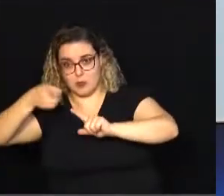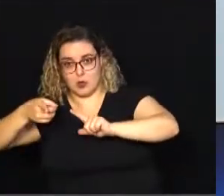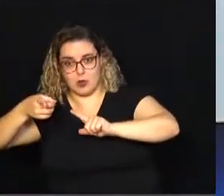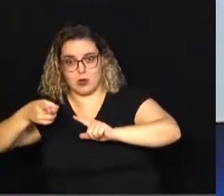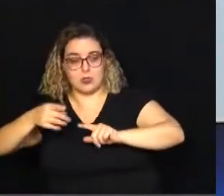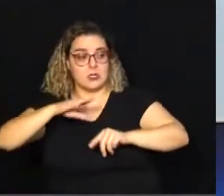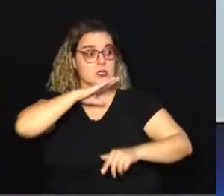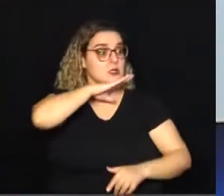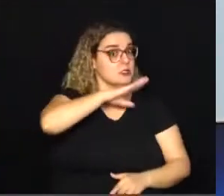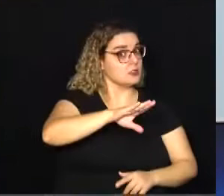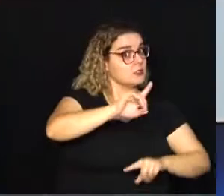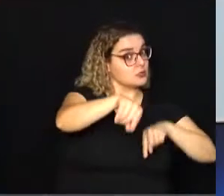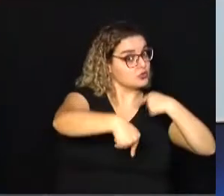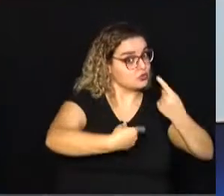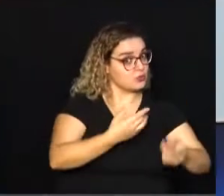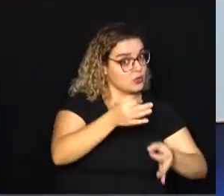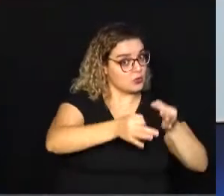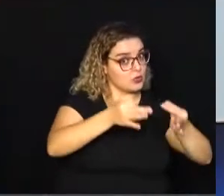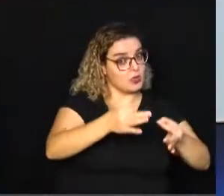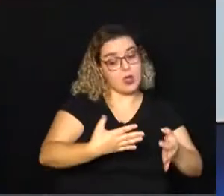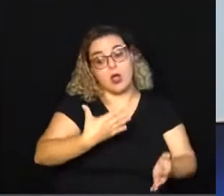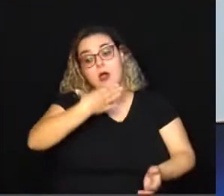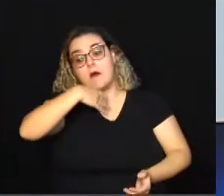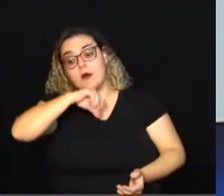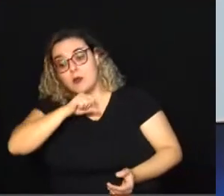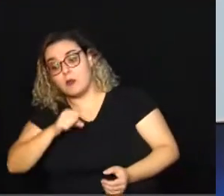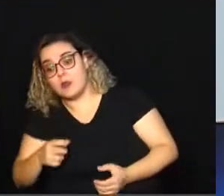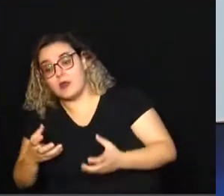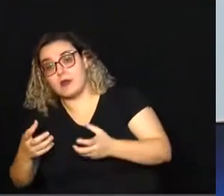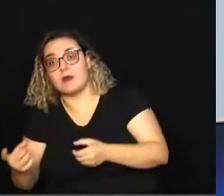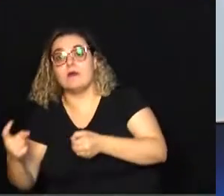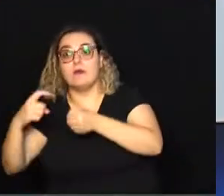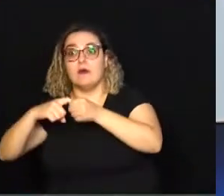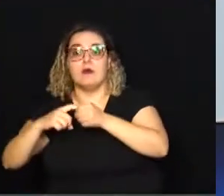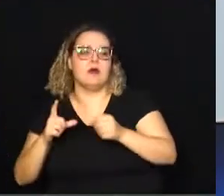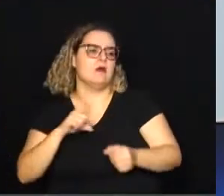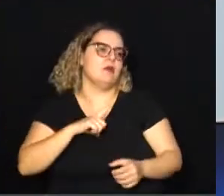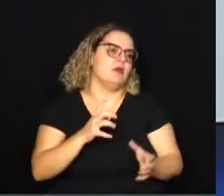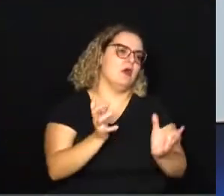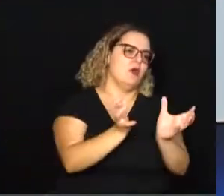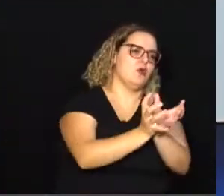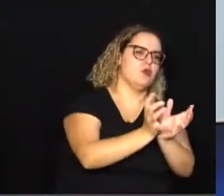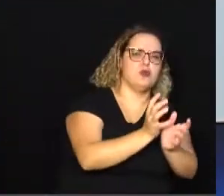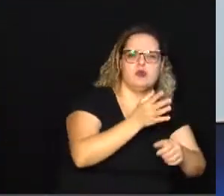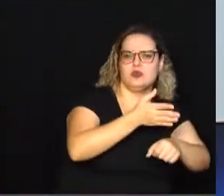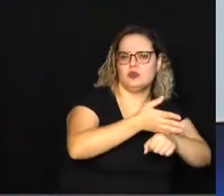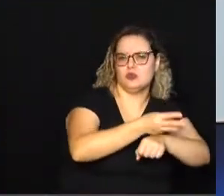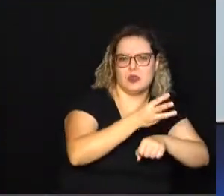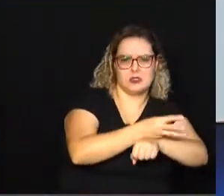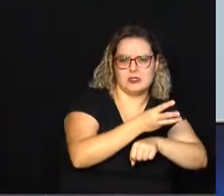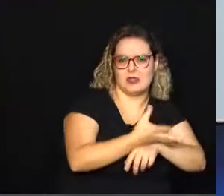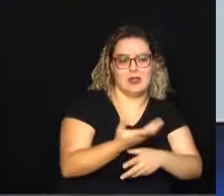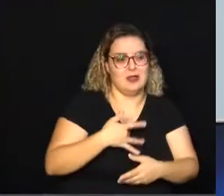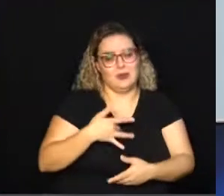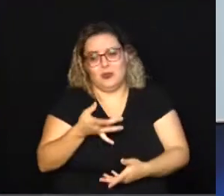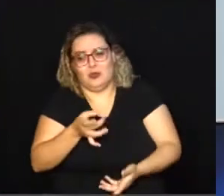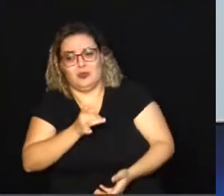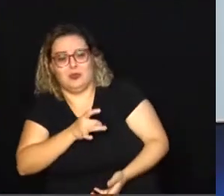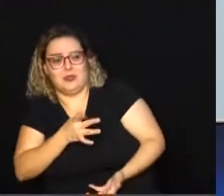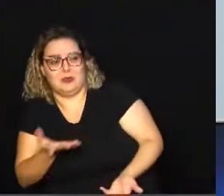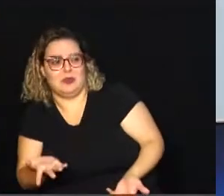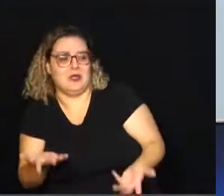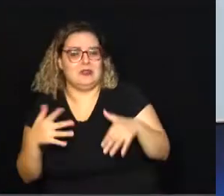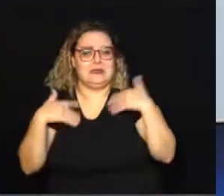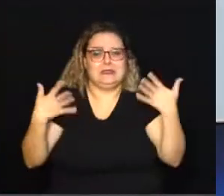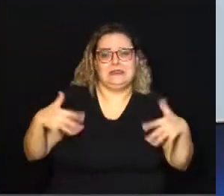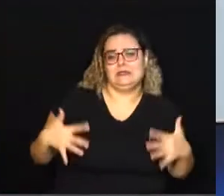uma outra, aí um pai ele quer que volte, aí tem o grupo do WhatsApp, o outro pai ele está com medo, não quer mandar o filho dele.